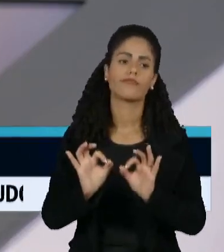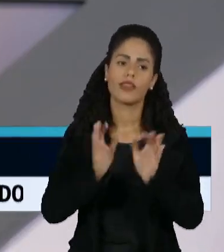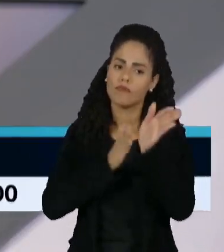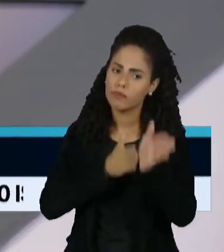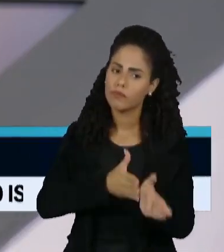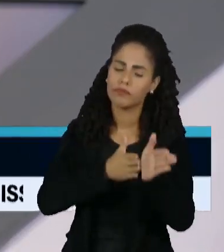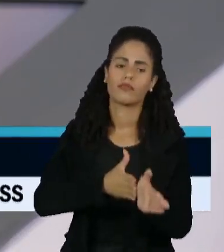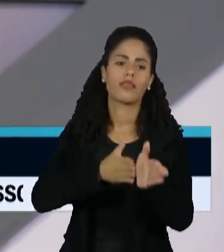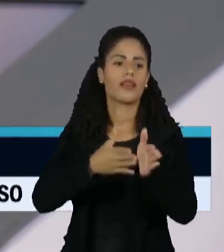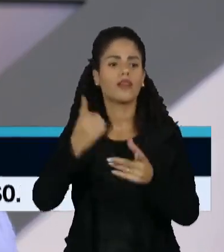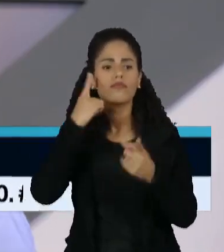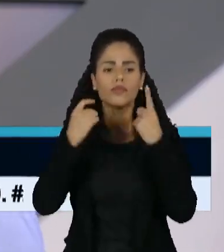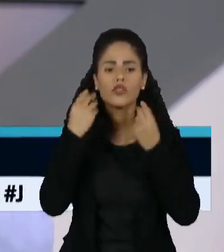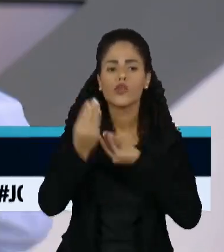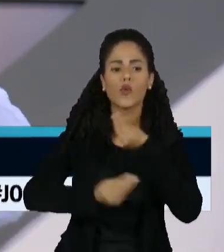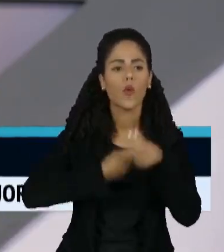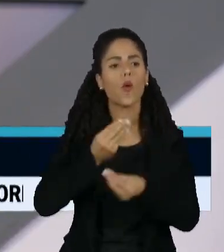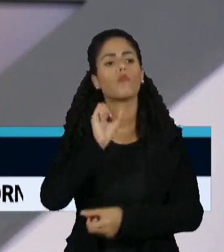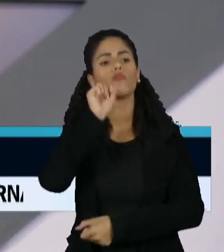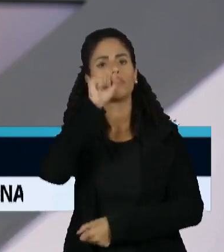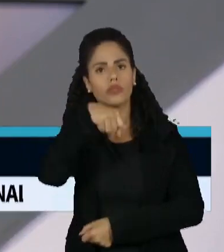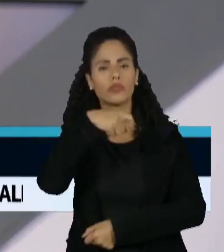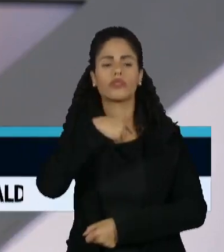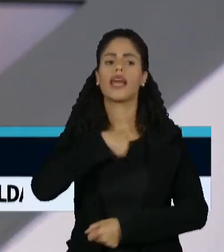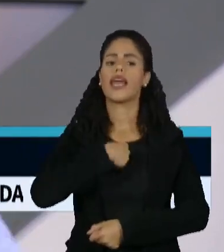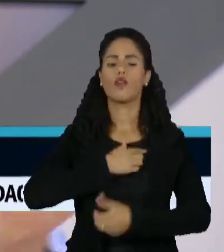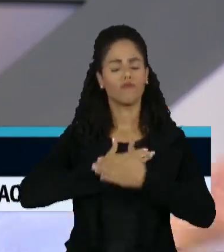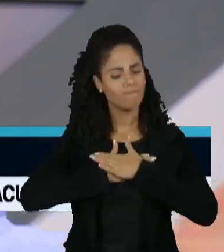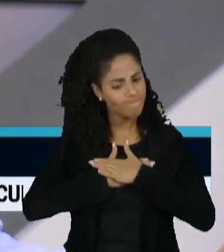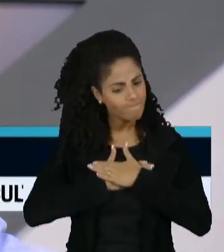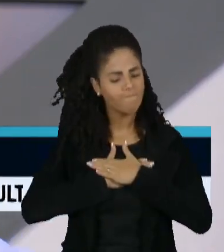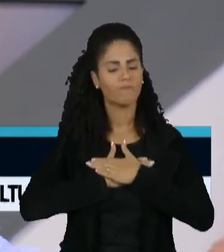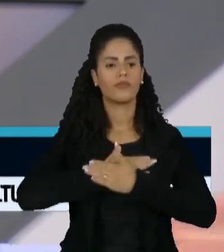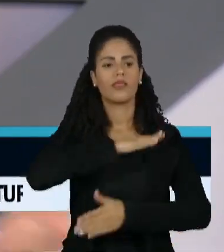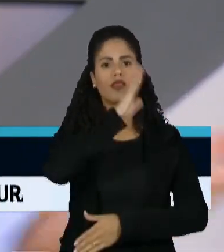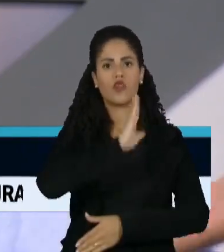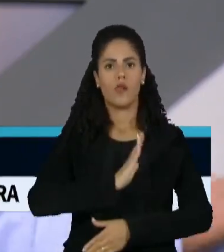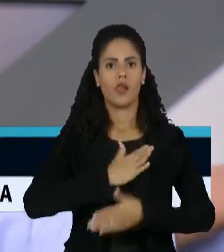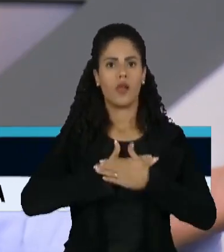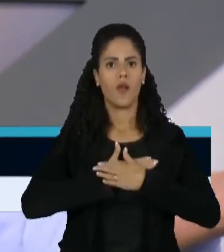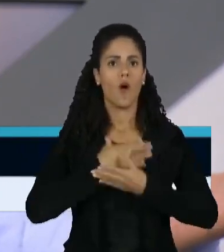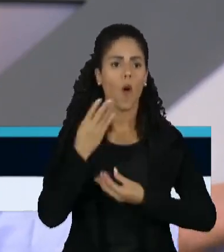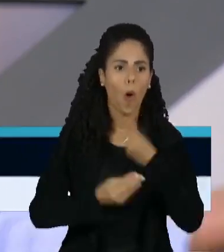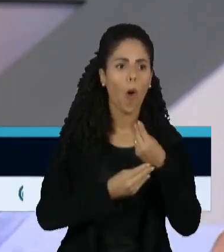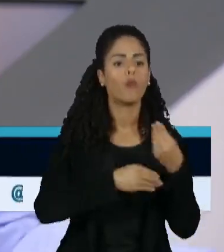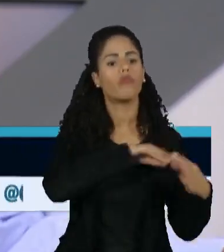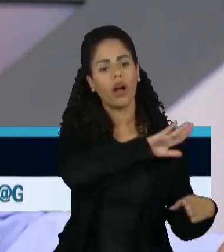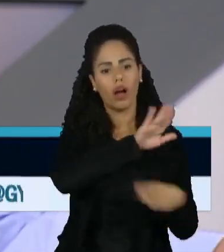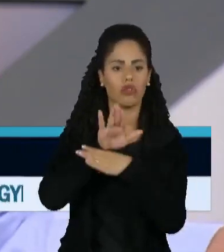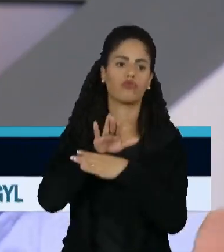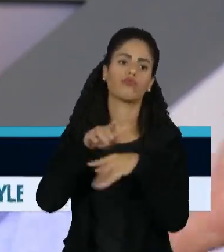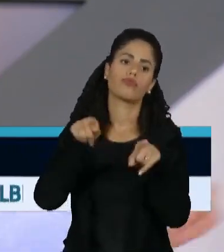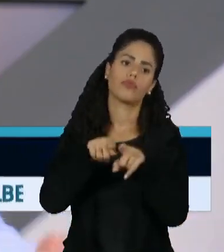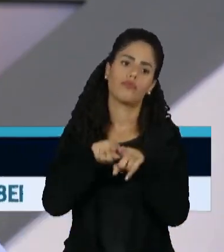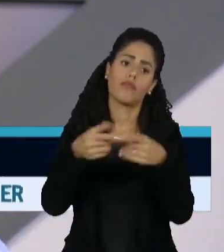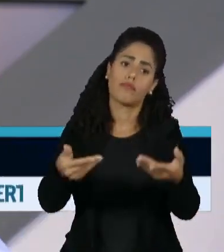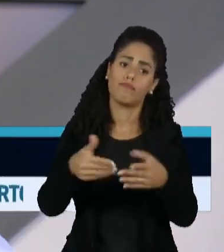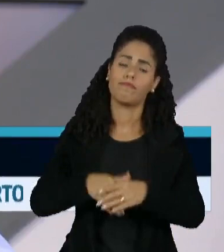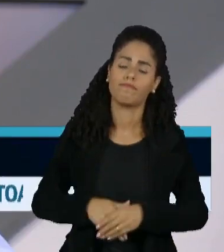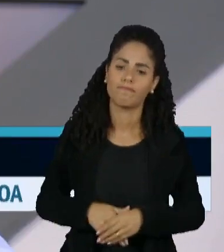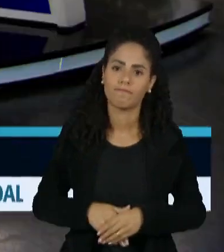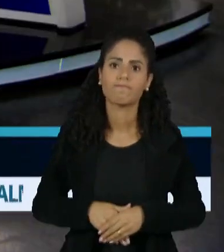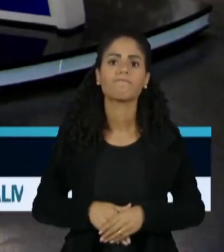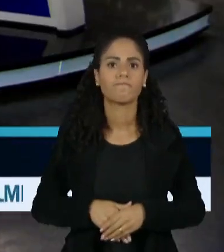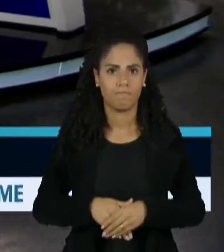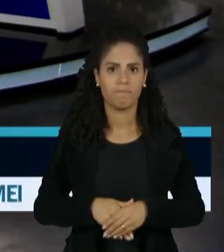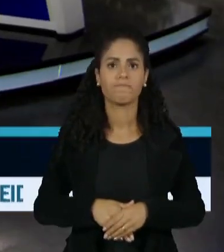fundamenta na ideia de que, sim, eu dou tudo pela minha pátria, mas, pô, a pátria tem que dar alguma coisa por mim também. E é só